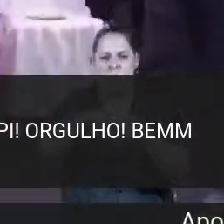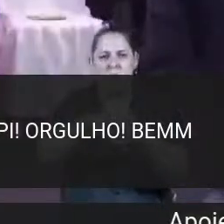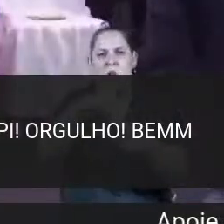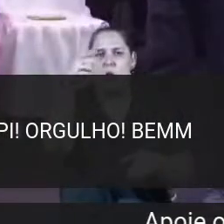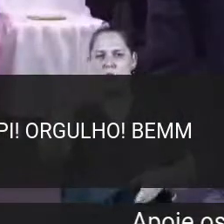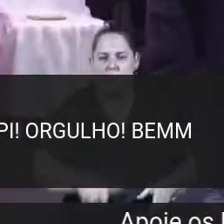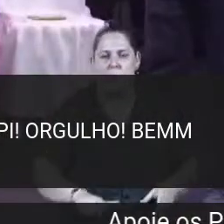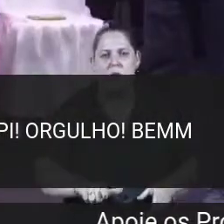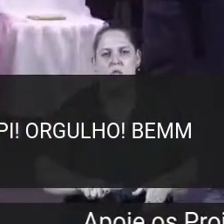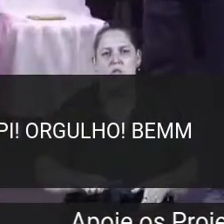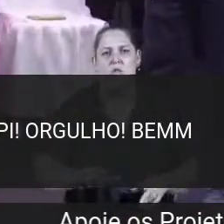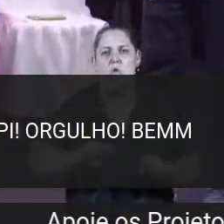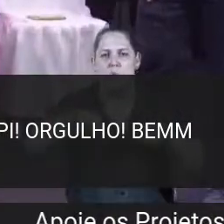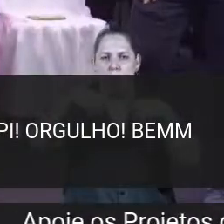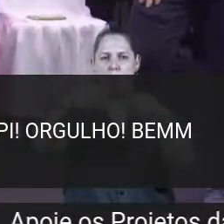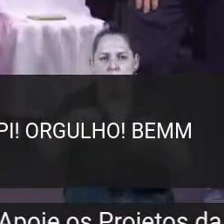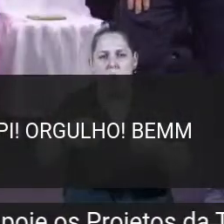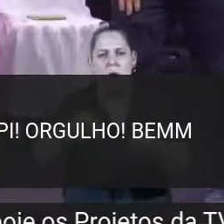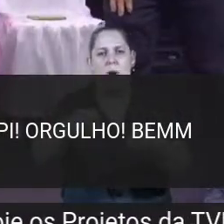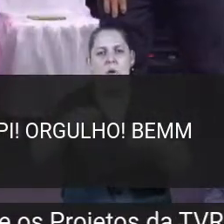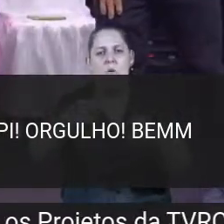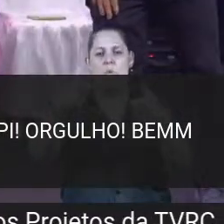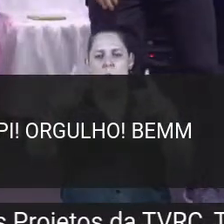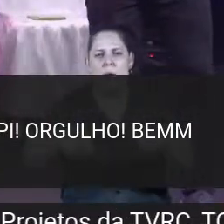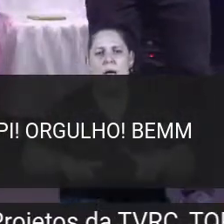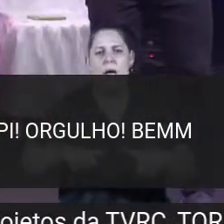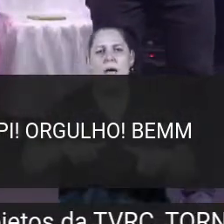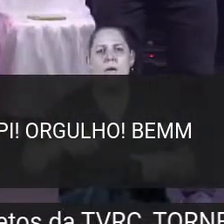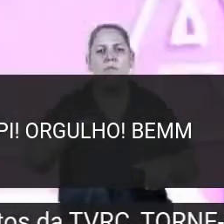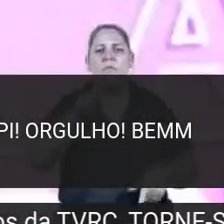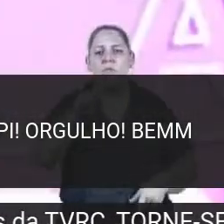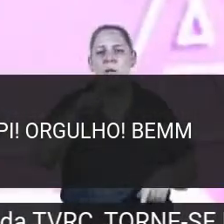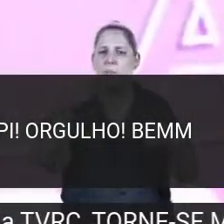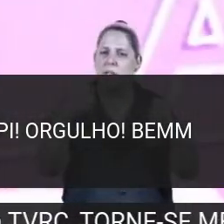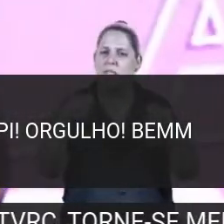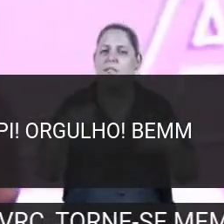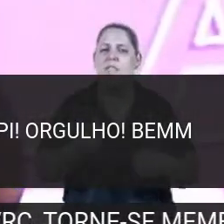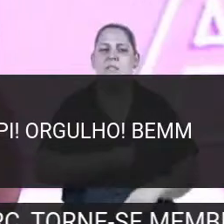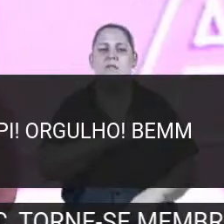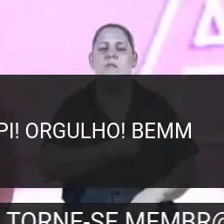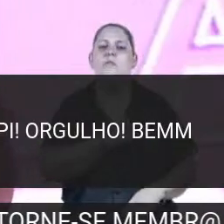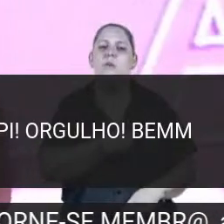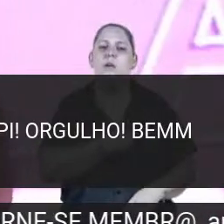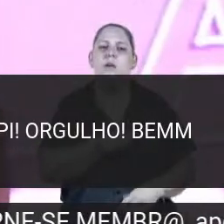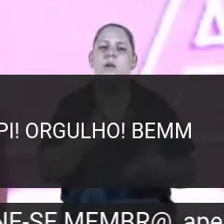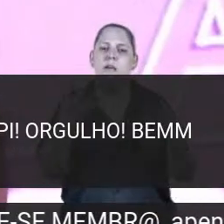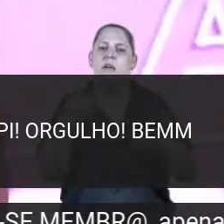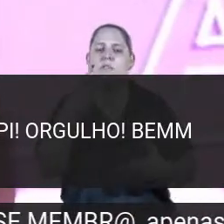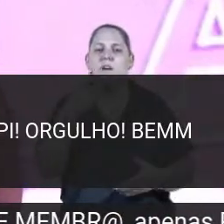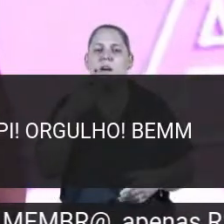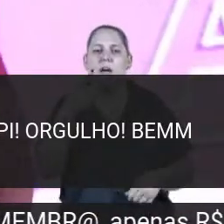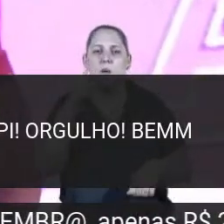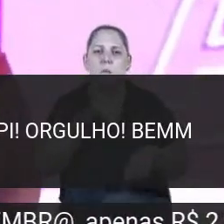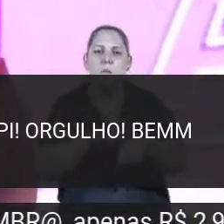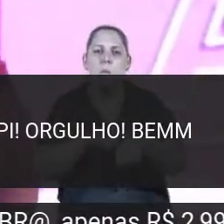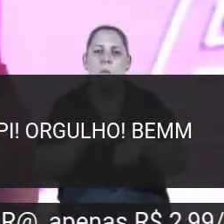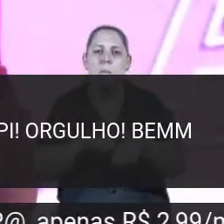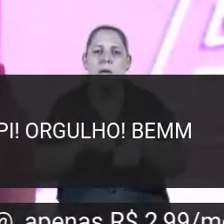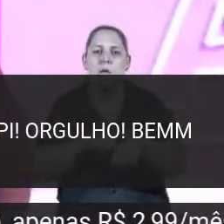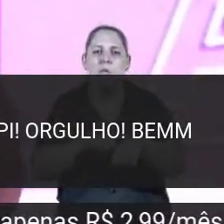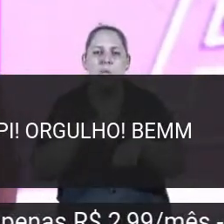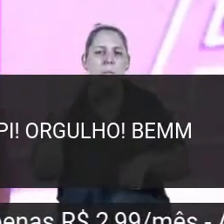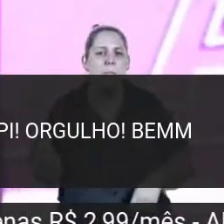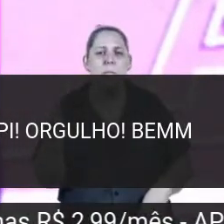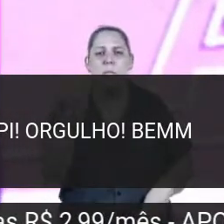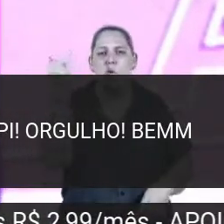você merece estar. Então, sempre muito bem-vindo entre nós. E quero dizer que este ato marca um